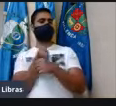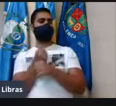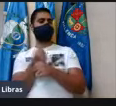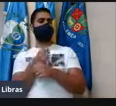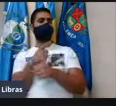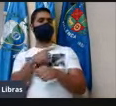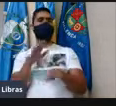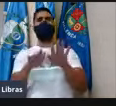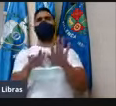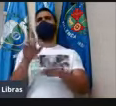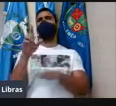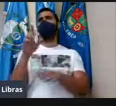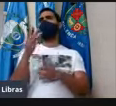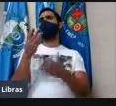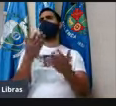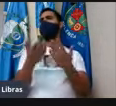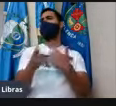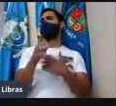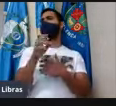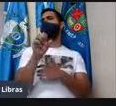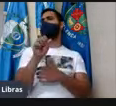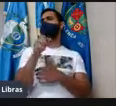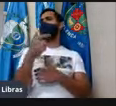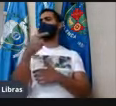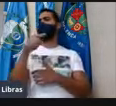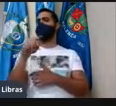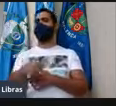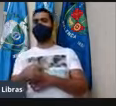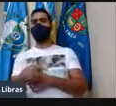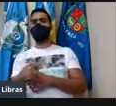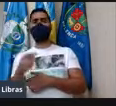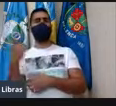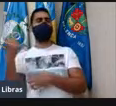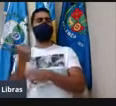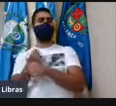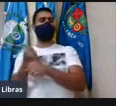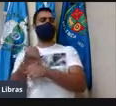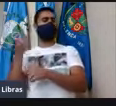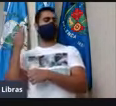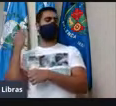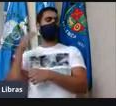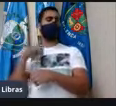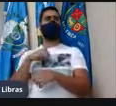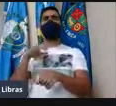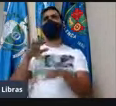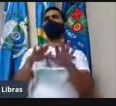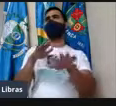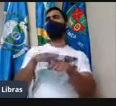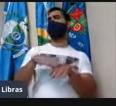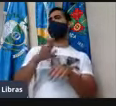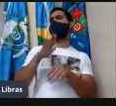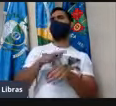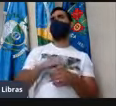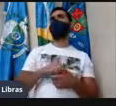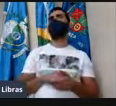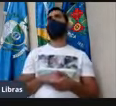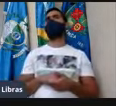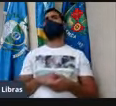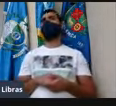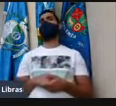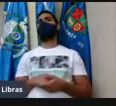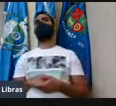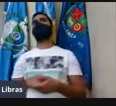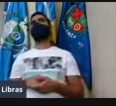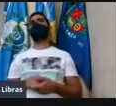tivemos uma perda só de 82 mil. O resto dos anos aí foram uma receita de mais de... Tem